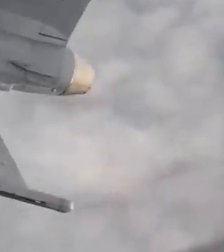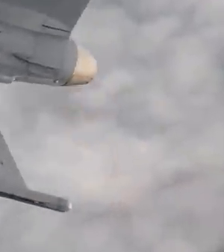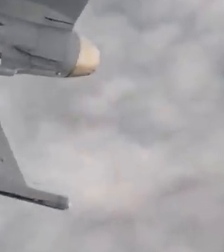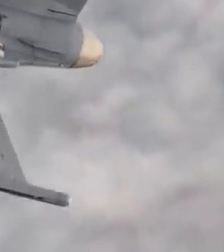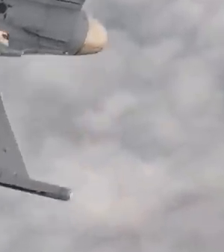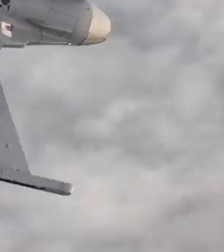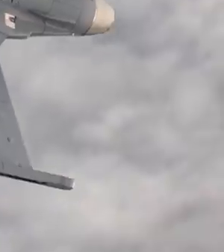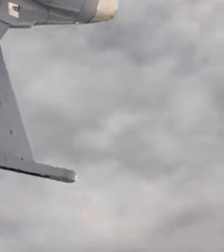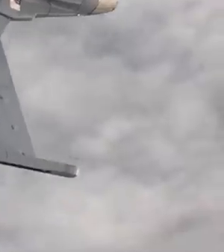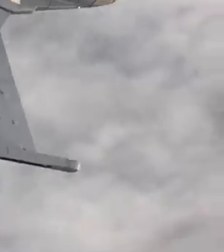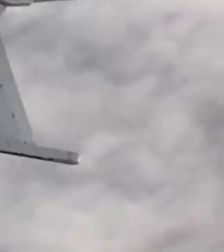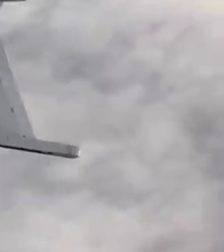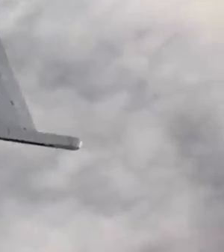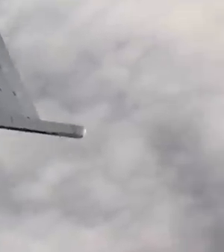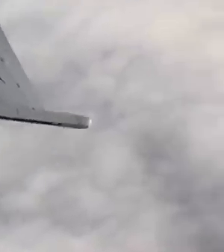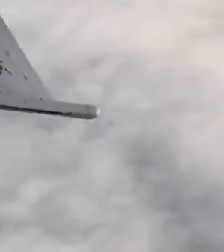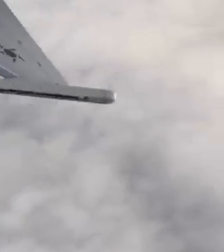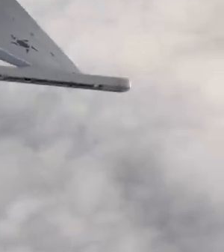muito